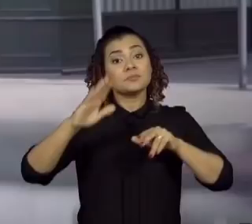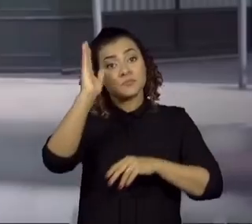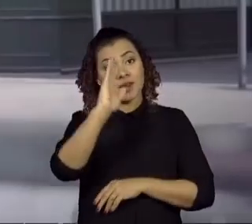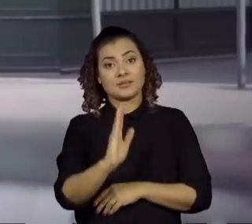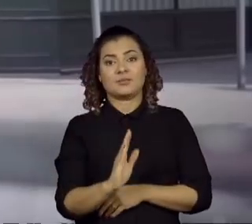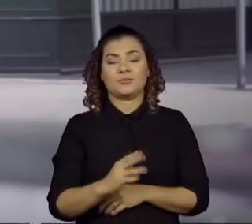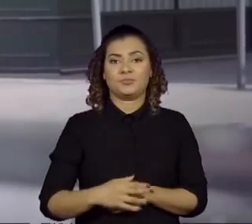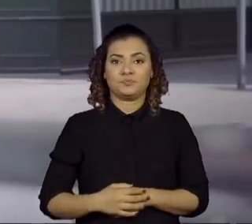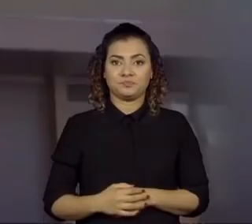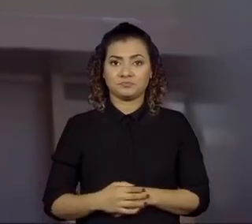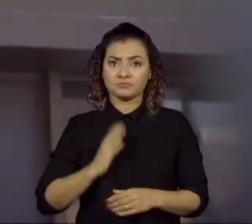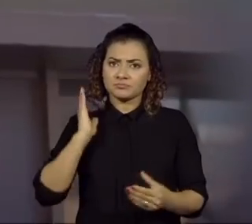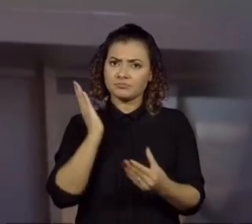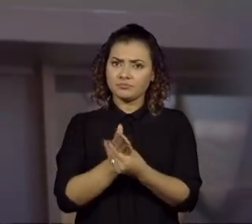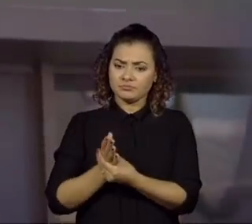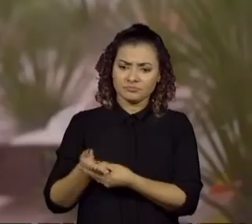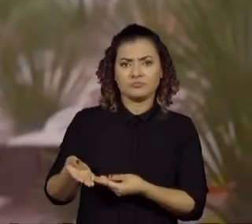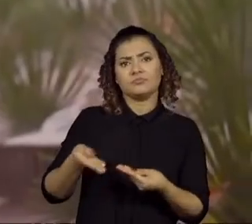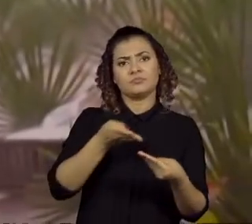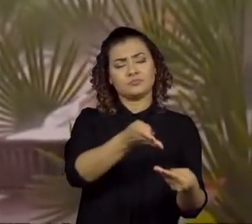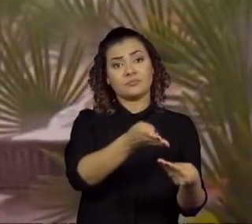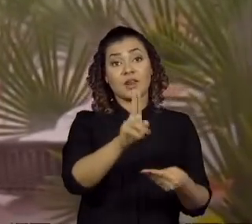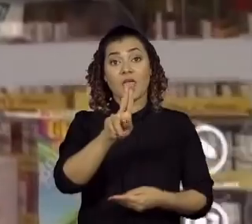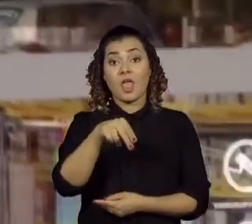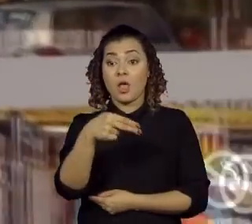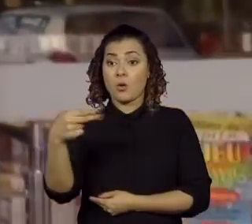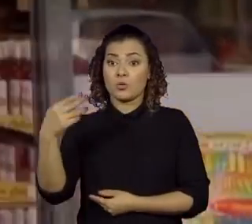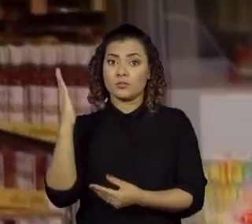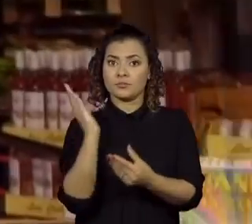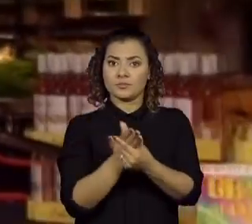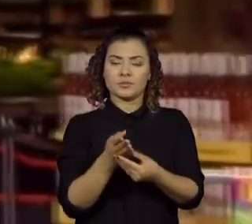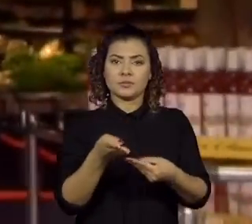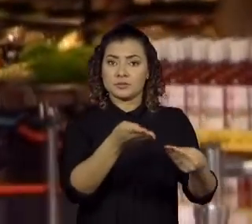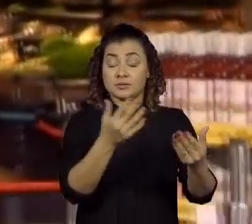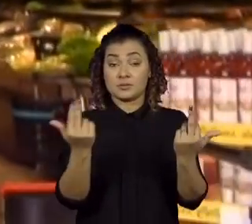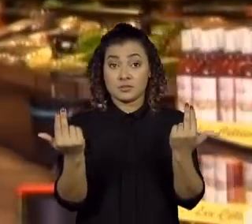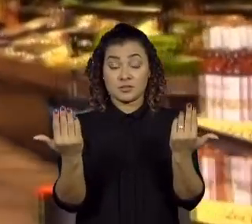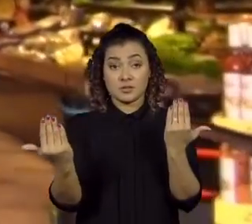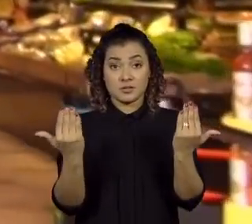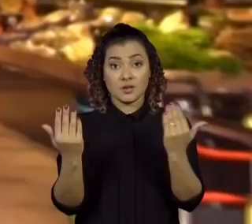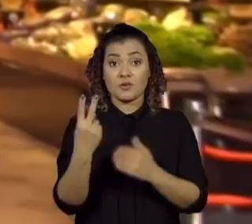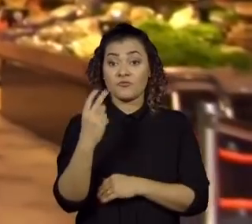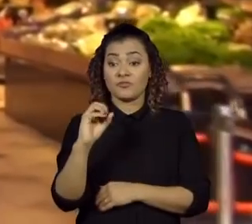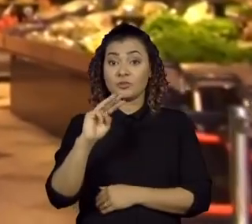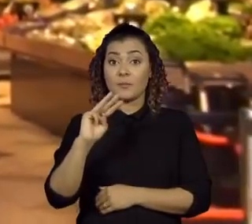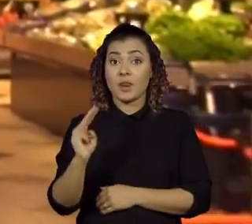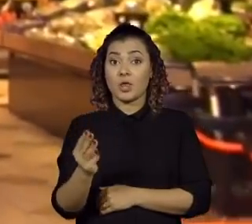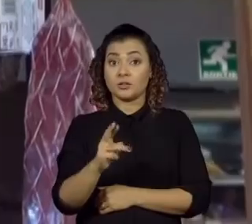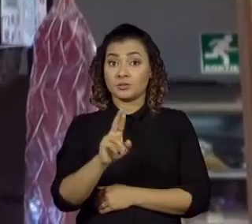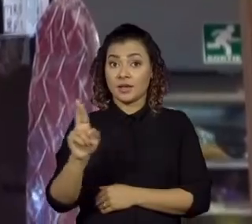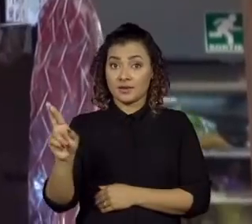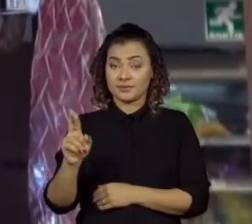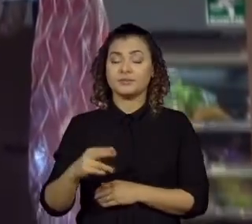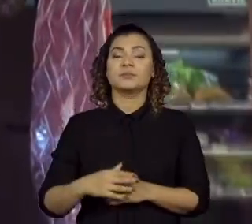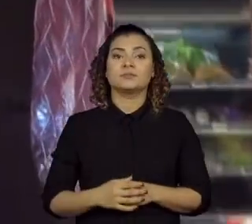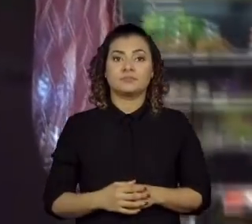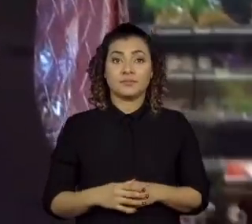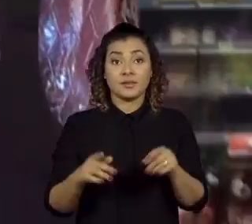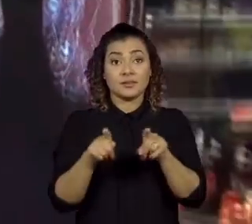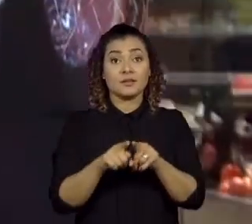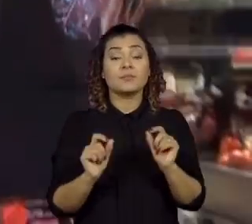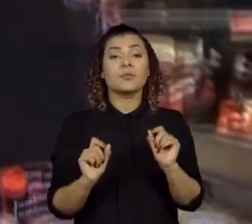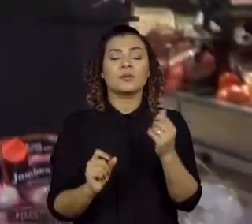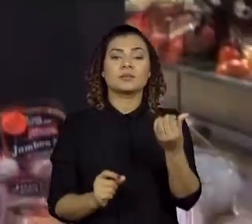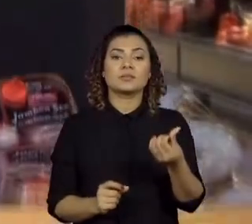O valor da indenização pedido em euros na ação equivale a cerca de 20 milhões de reais e mais cerca